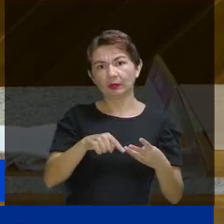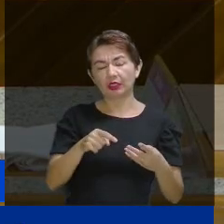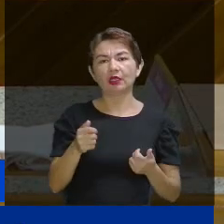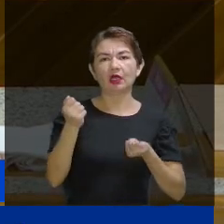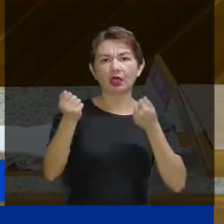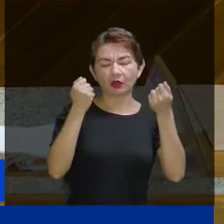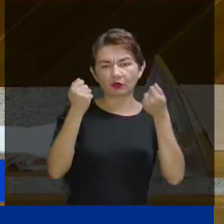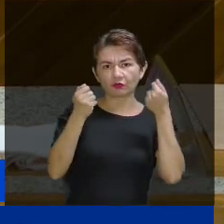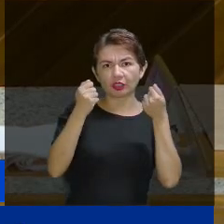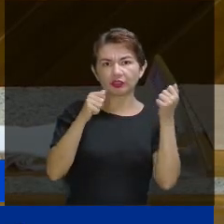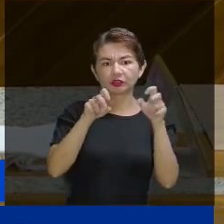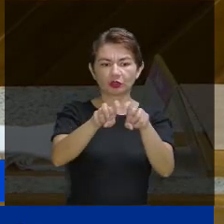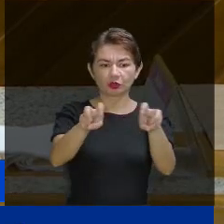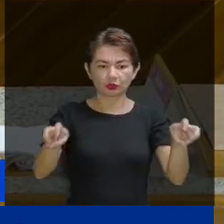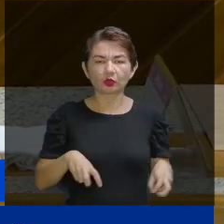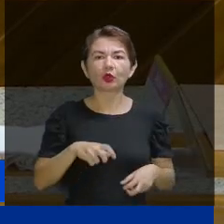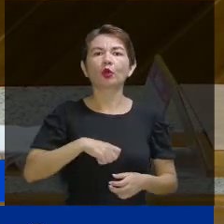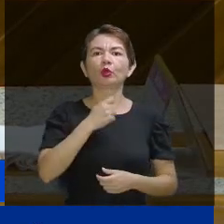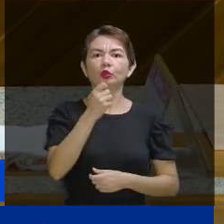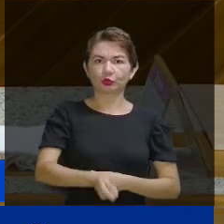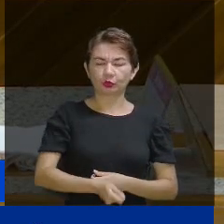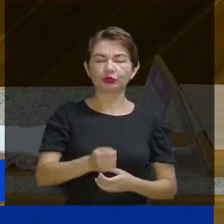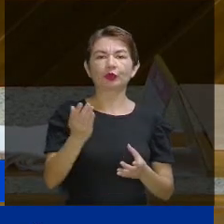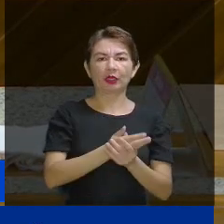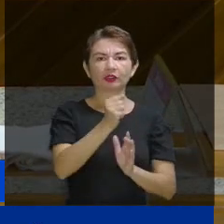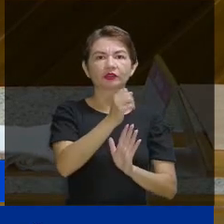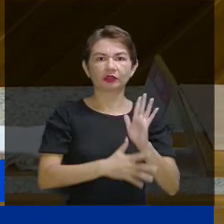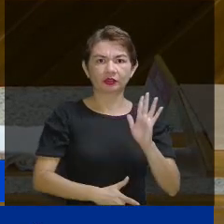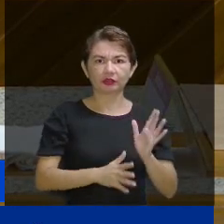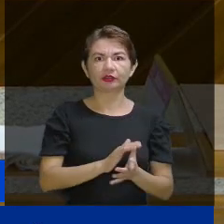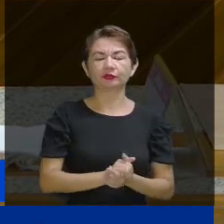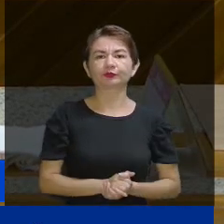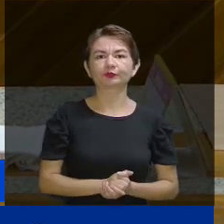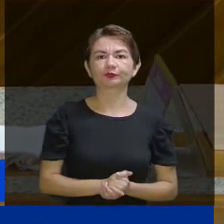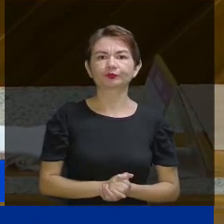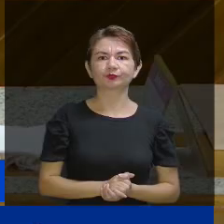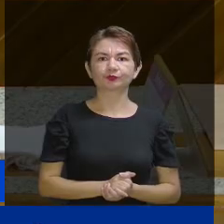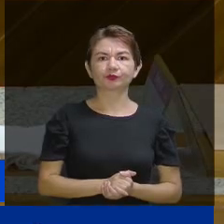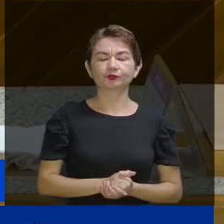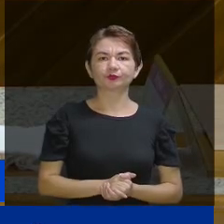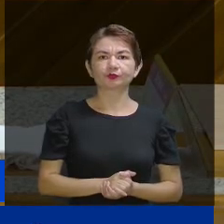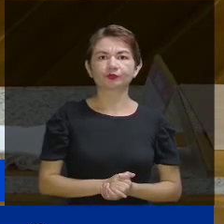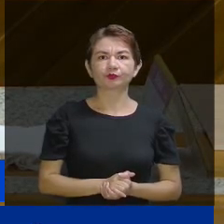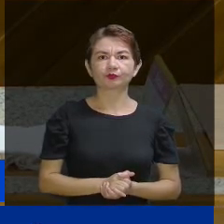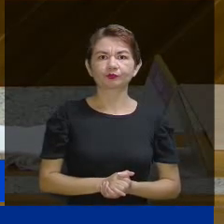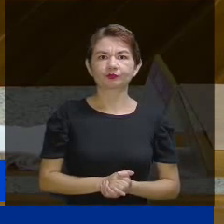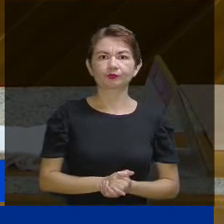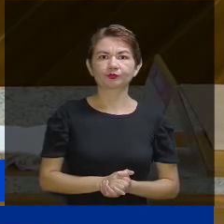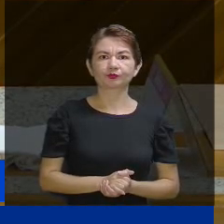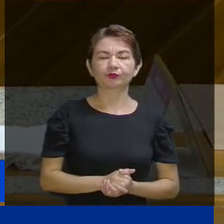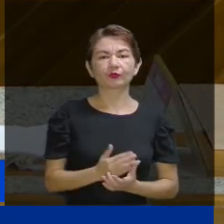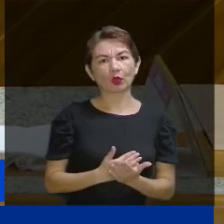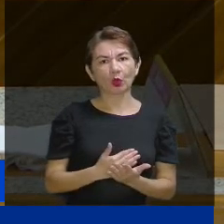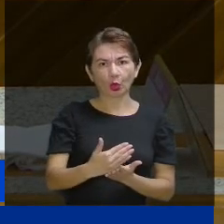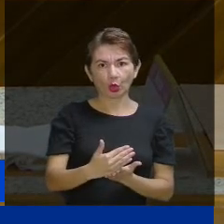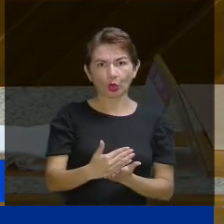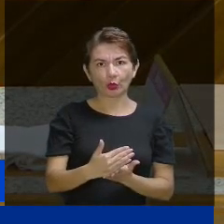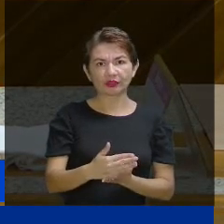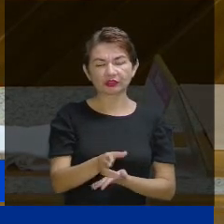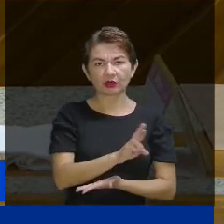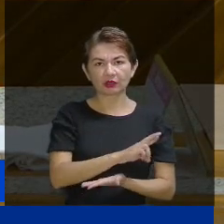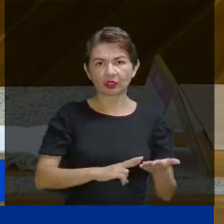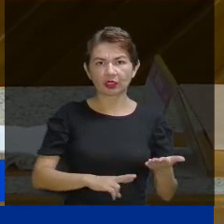análise pelo colegiado, inicialmente, dos embargos com efeitos infringentes. Vamos seguir, então, iniciar com